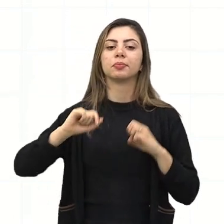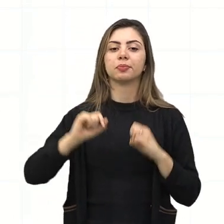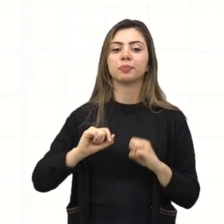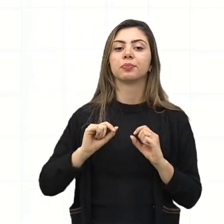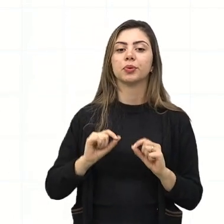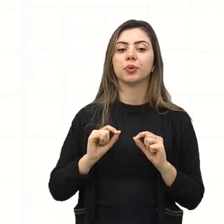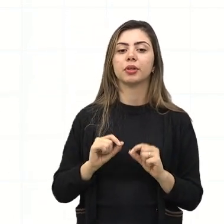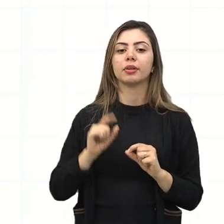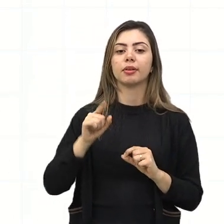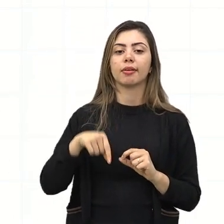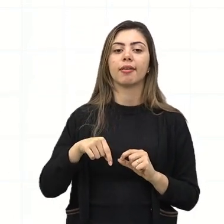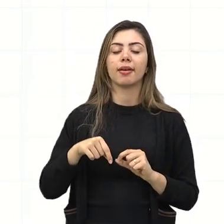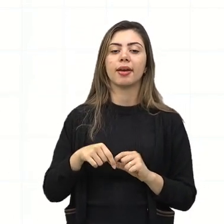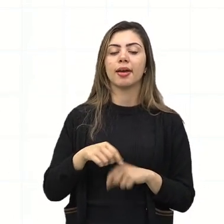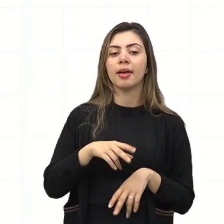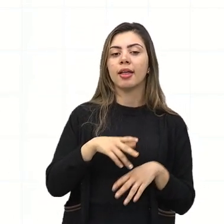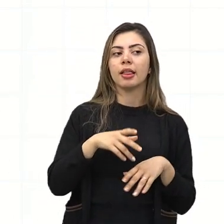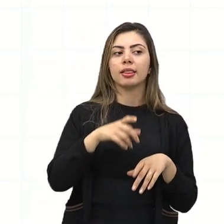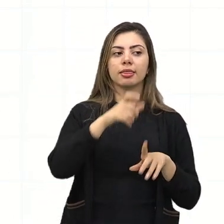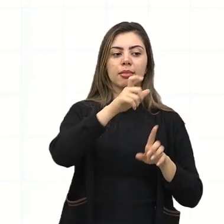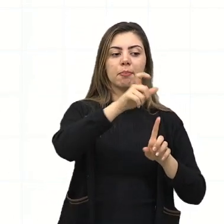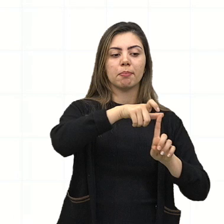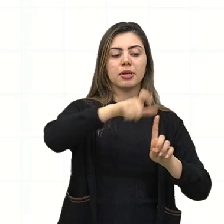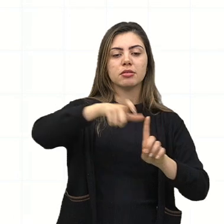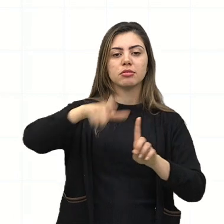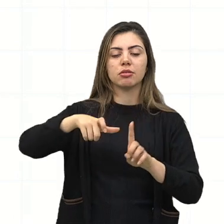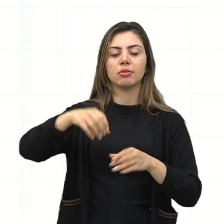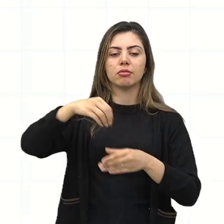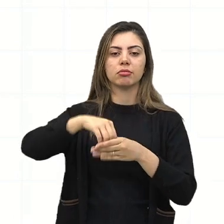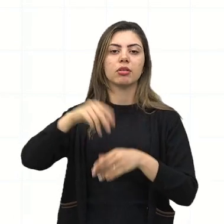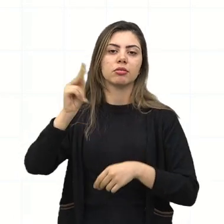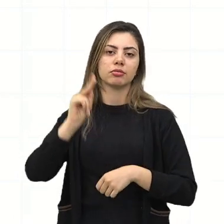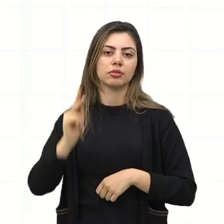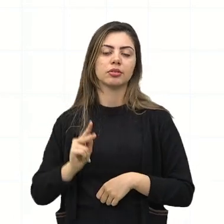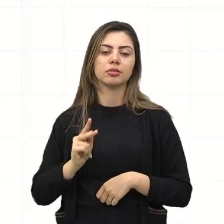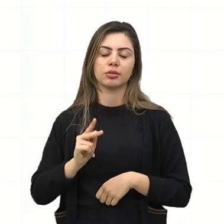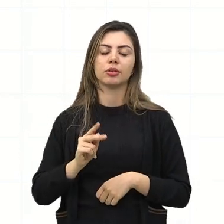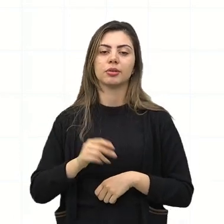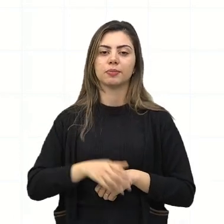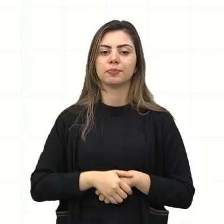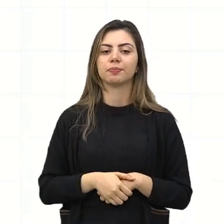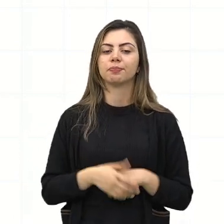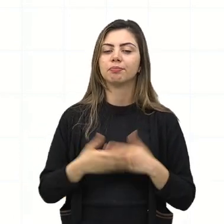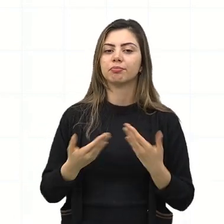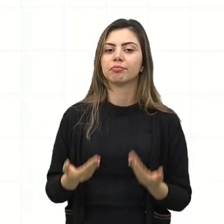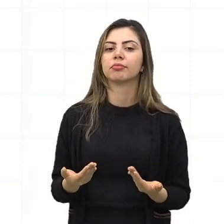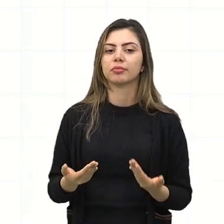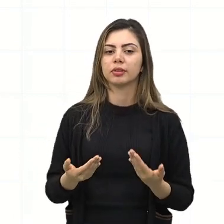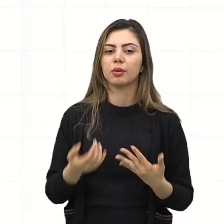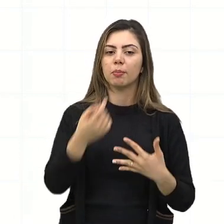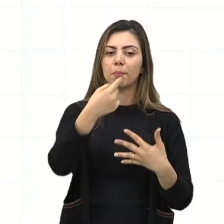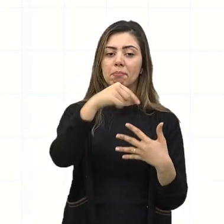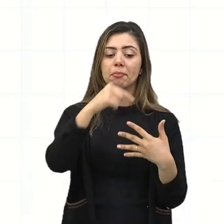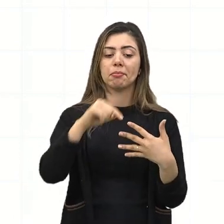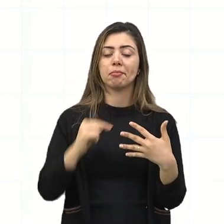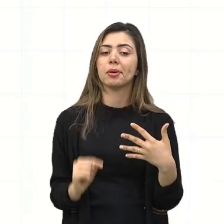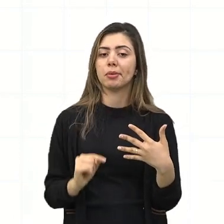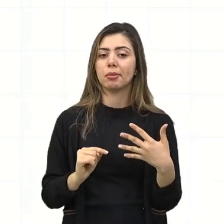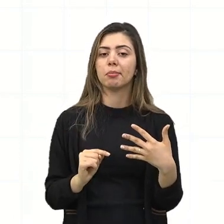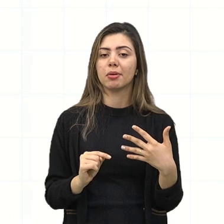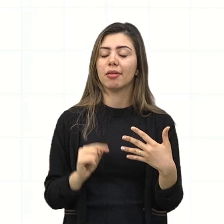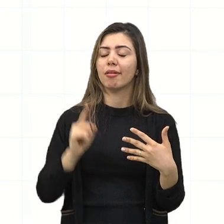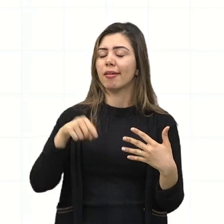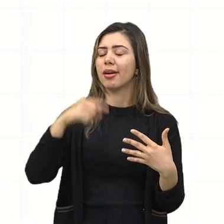personagem que vai aí fazer parte da narração. Então, esses elementos, eles